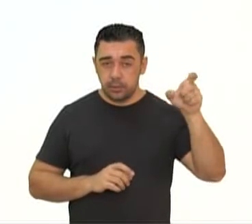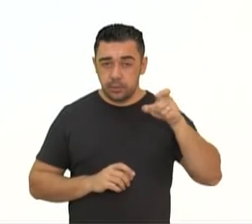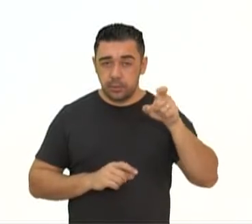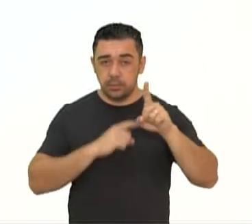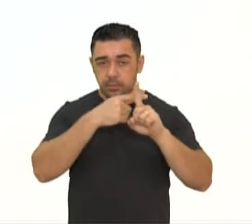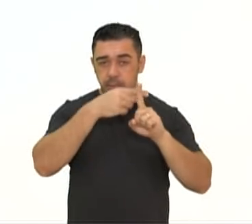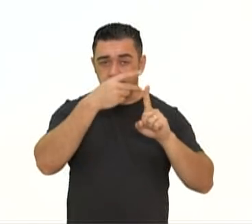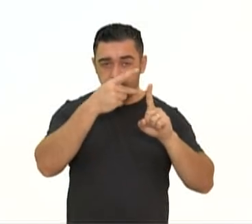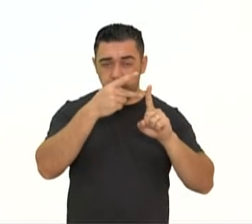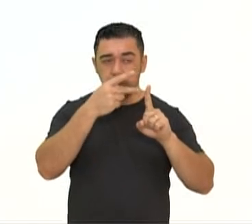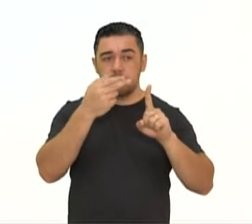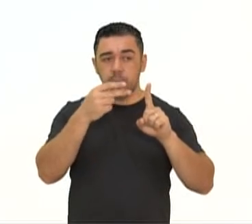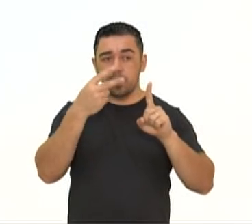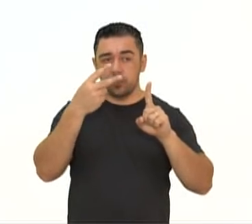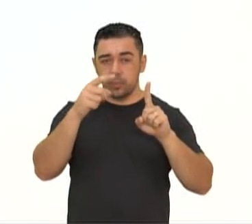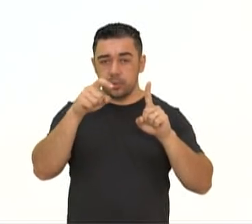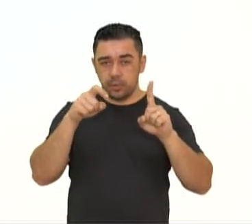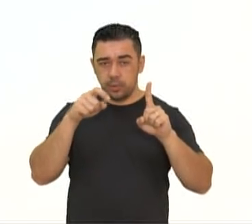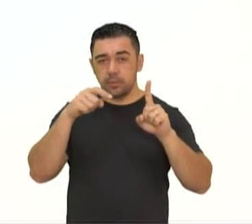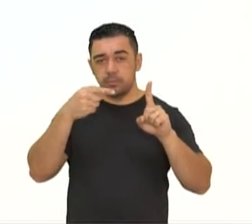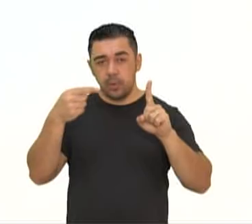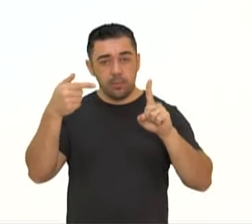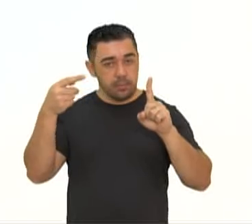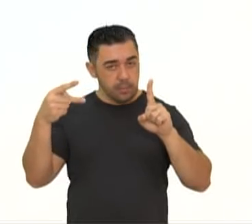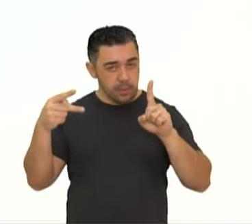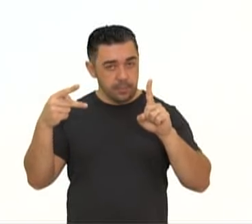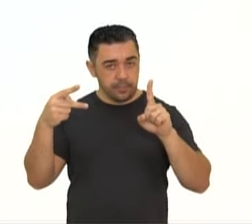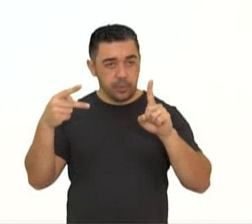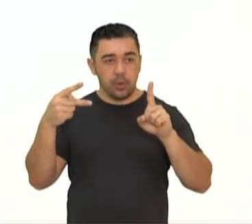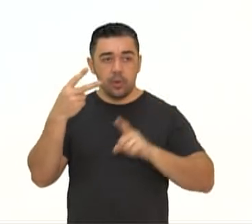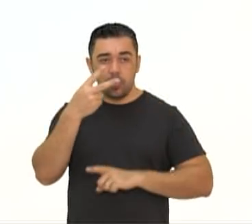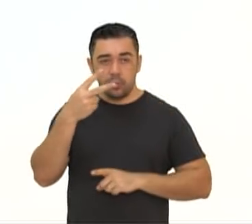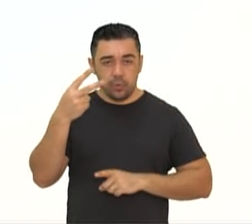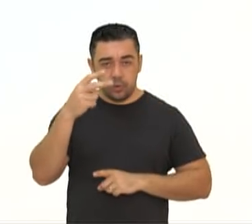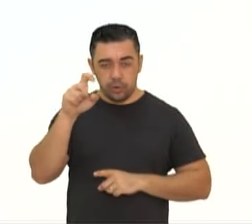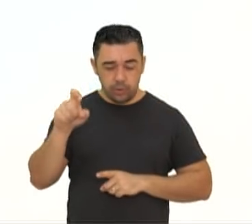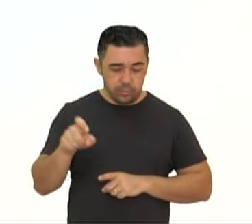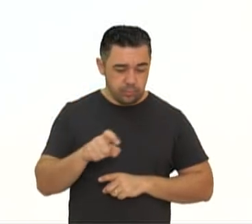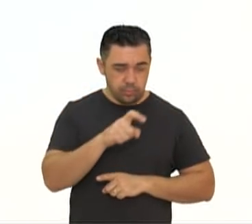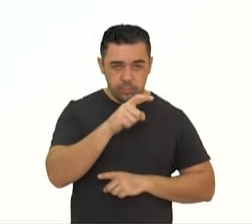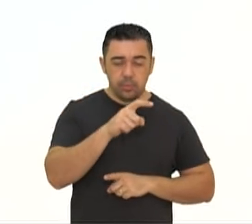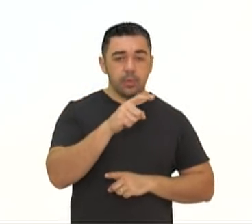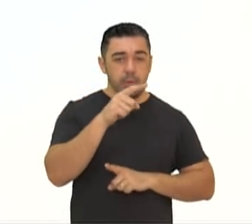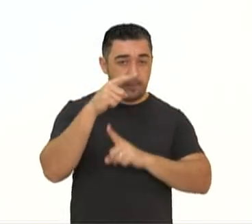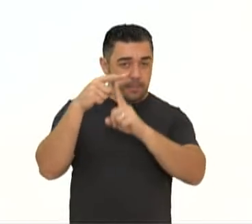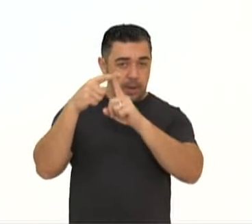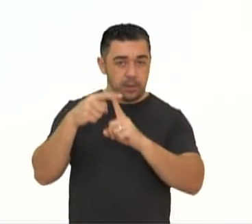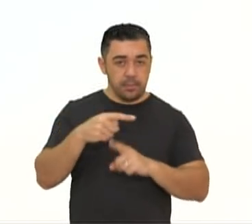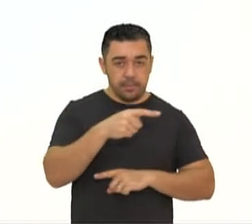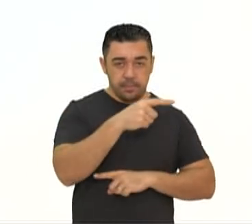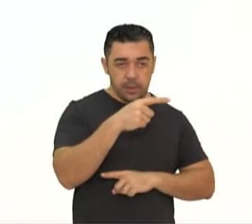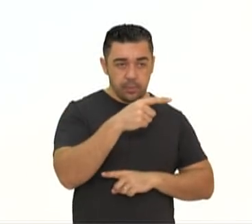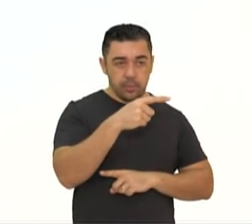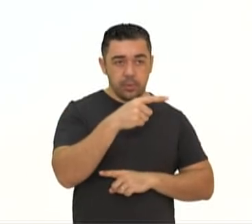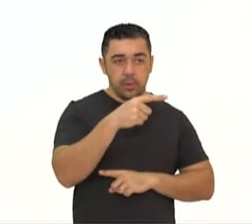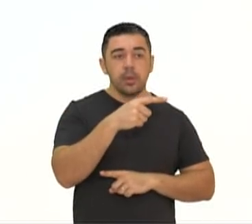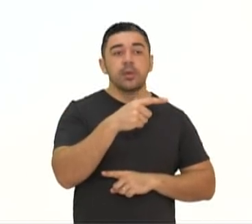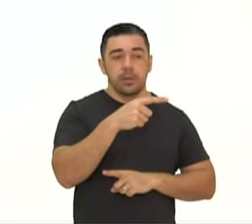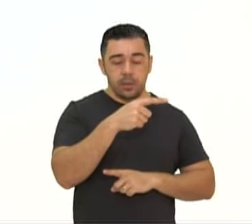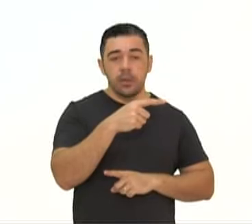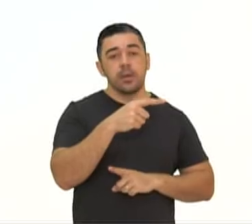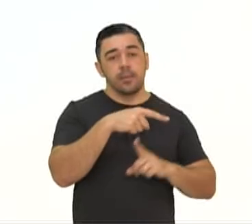mais p igual a 2x menos p. O 2x vem para cá menos, e o mais p vai para o outro lado menos